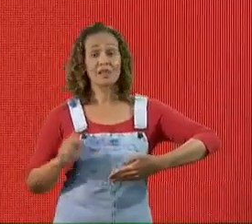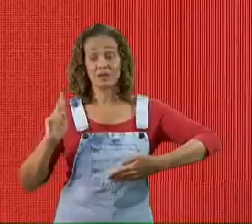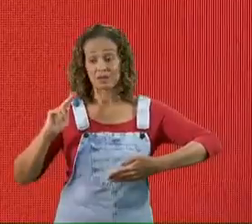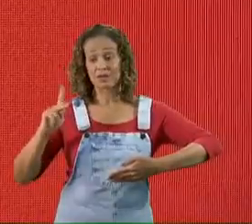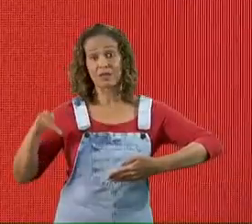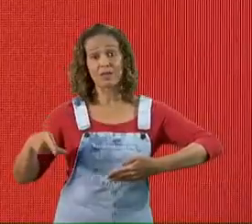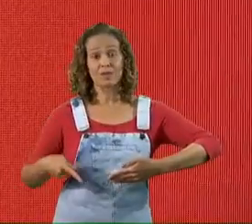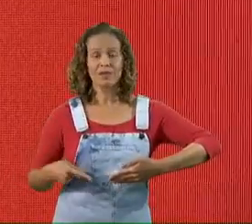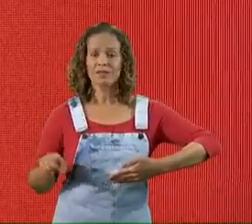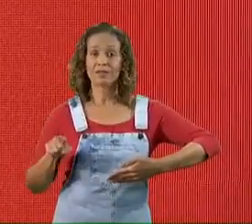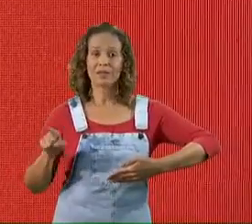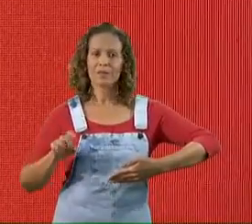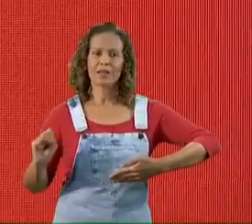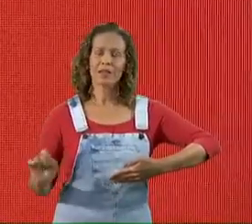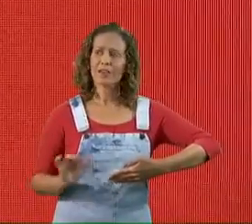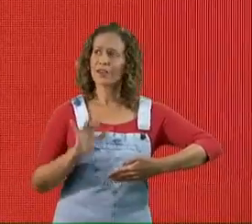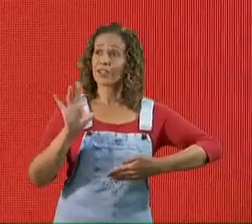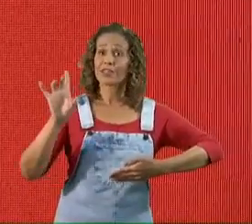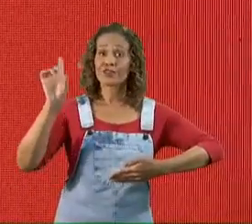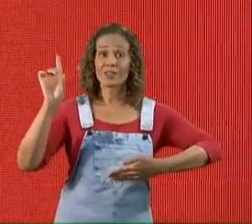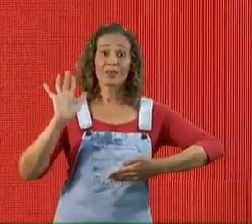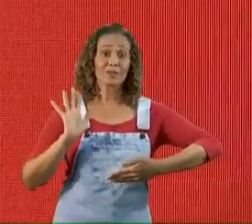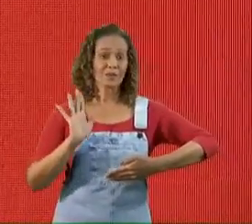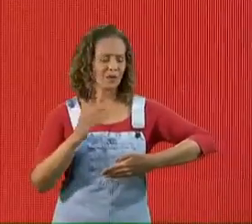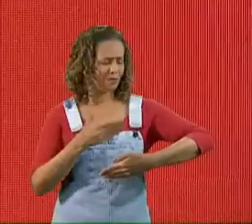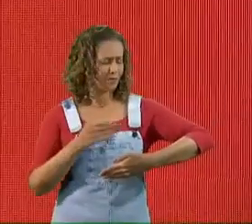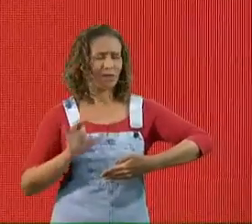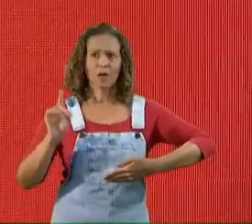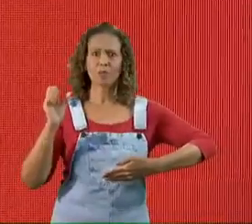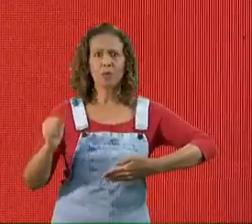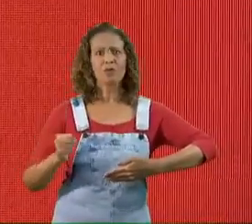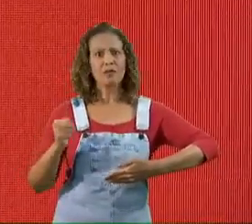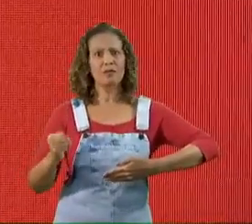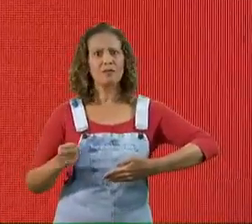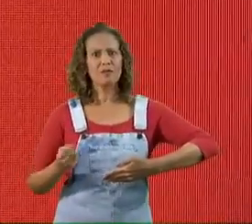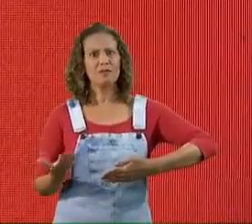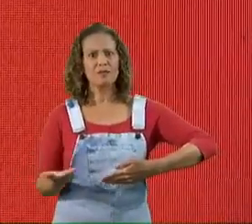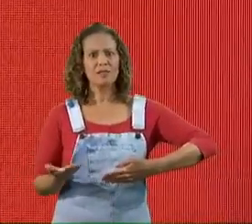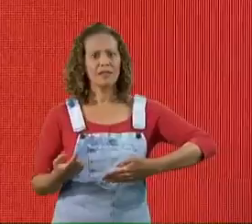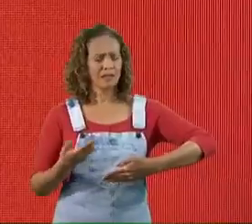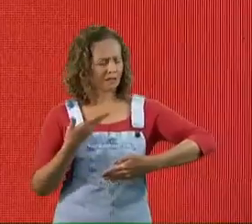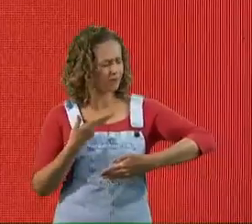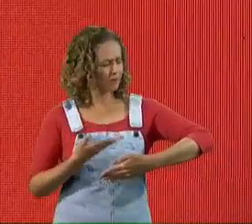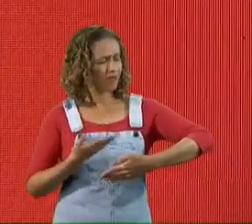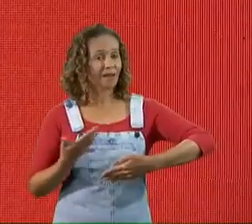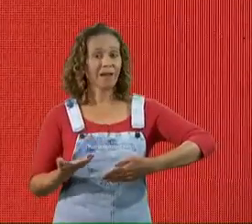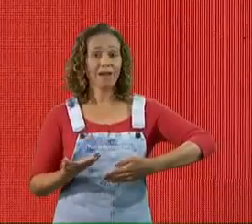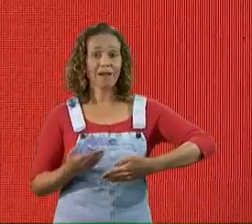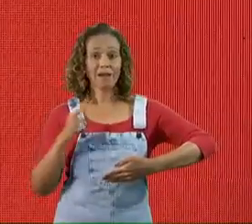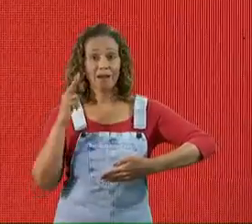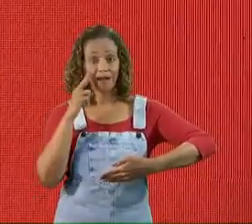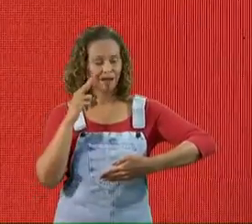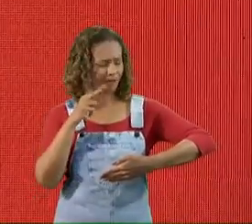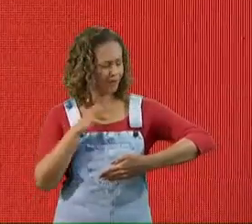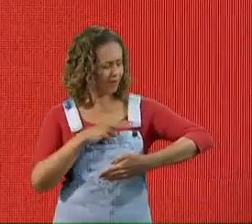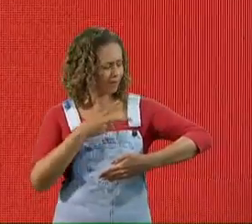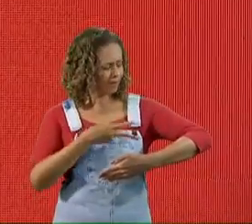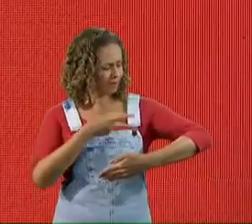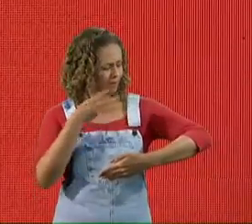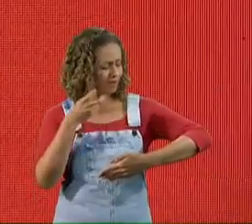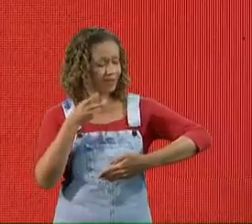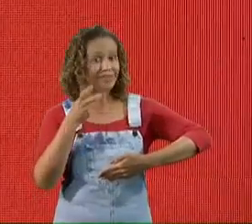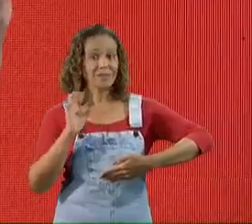é um sinal da glória de Deus. Esse Criador é poderoso, não é mesmo? A gente pode ver o ser humano e